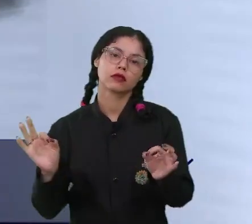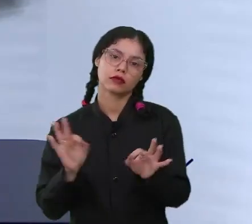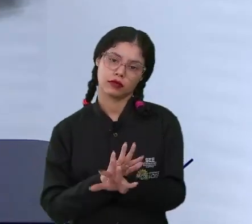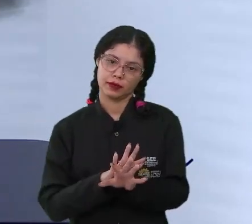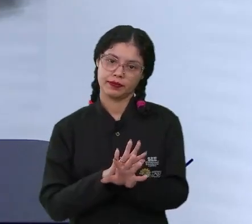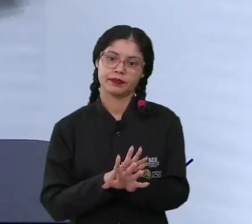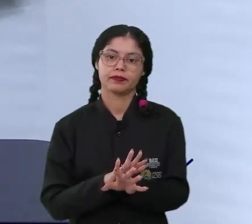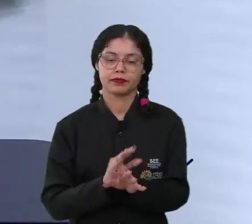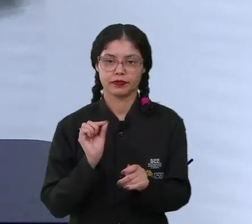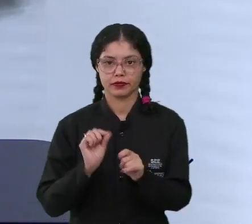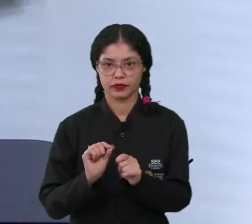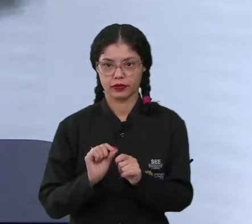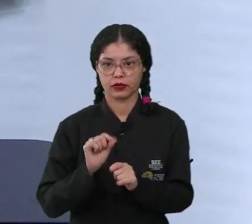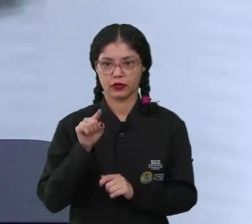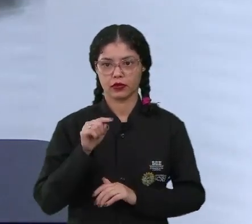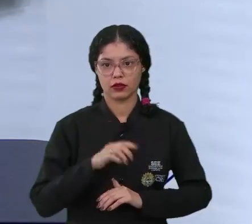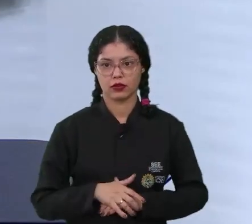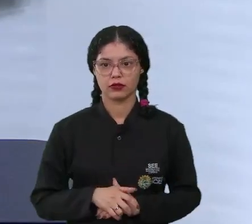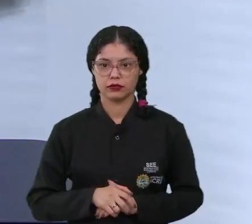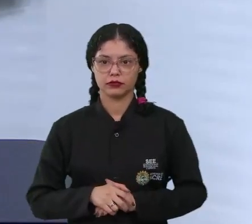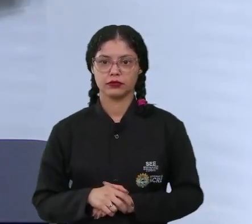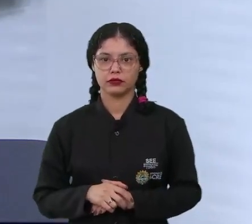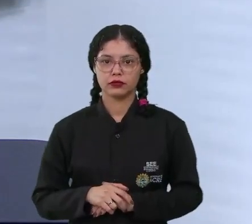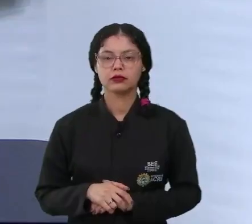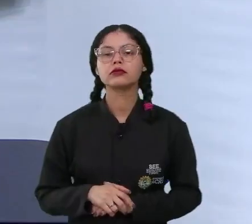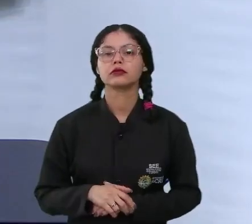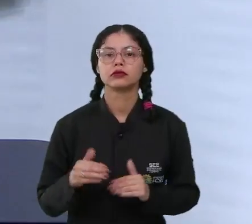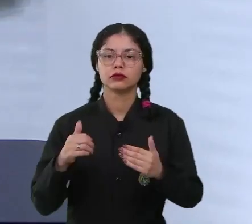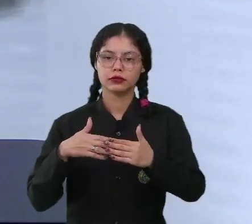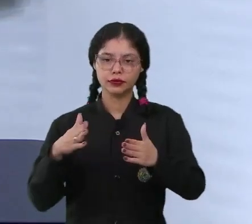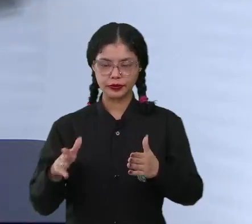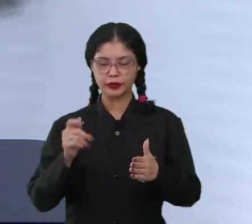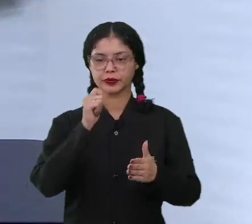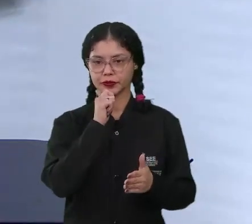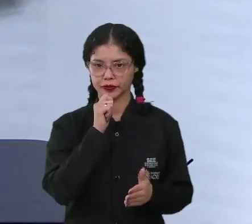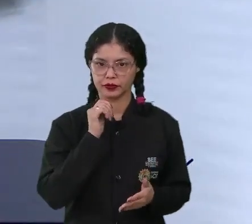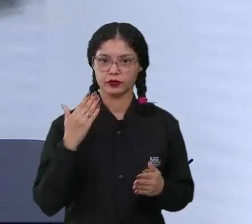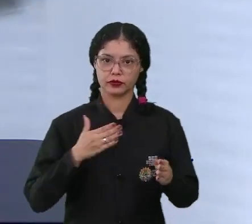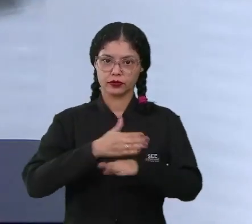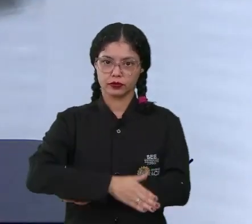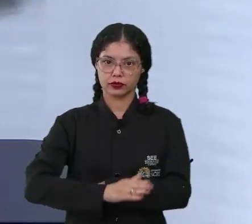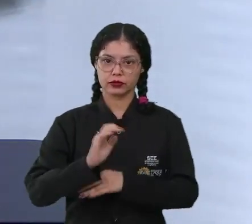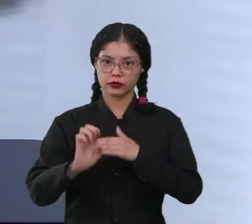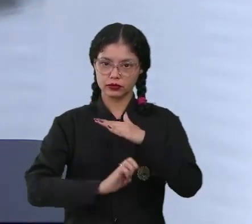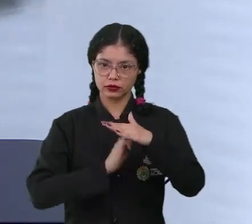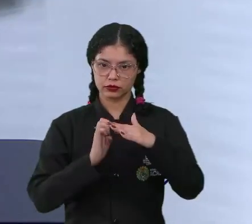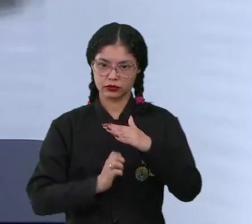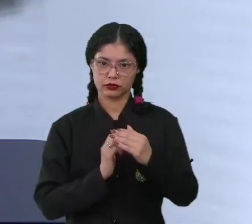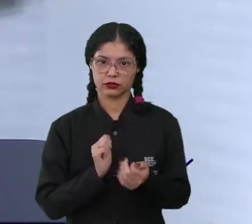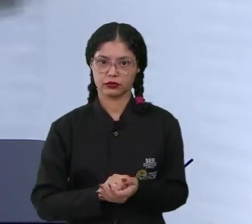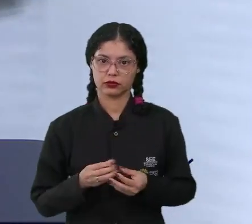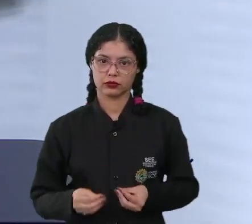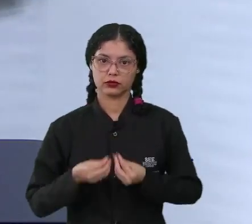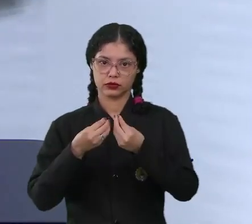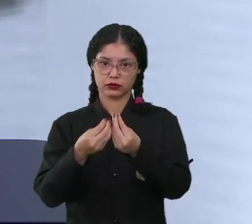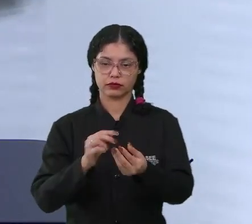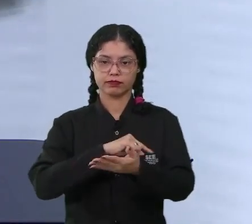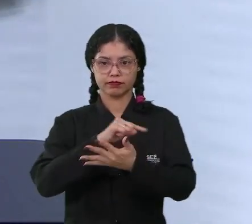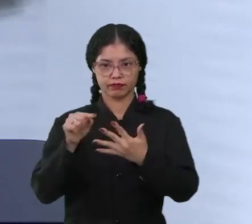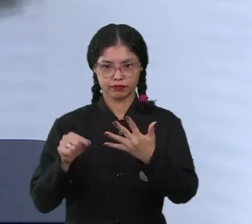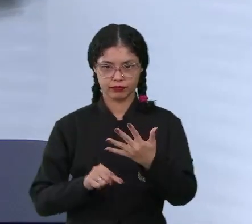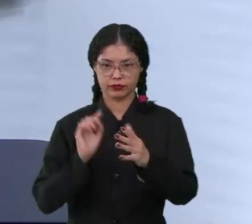acabam fazendo isso, né? O que é? Abrindo as portas para a entrada dessas empresas, oferecendo aí